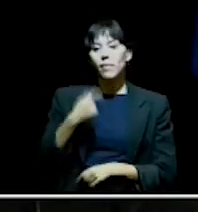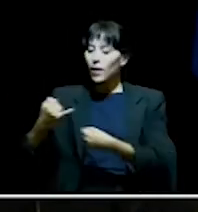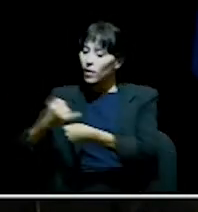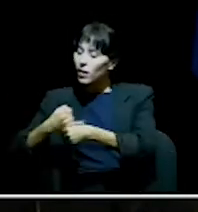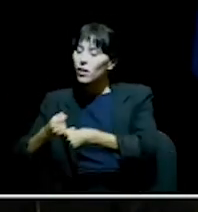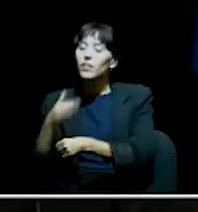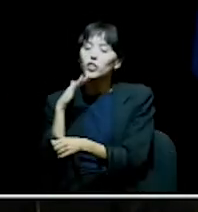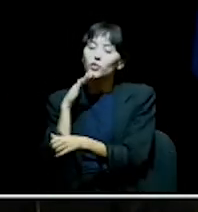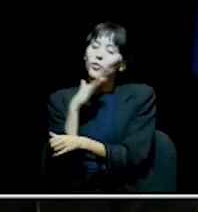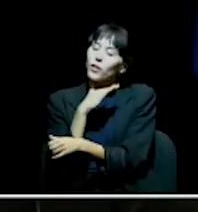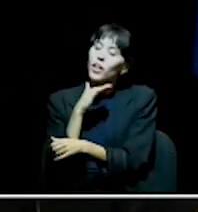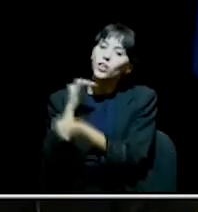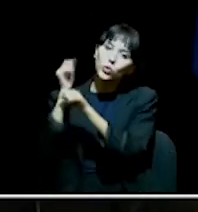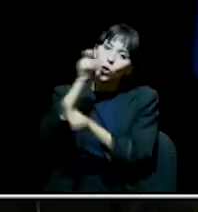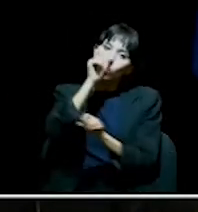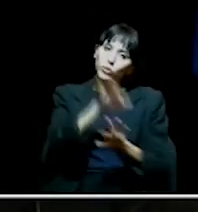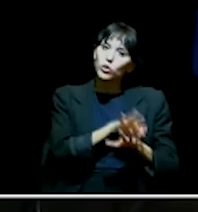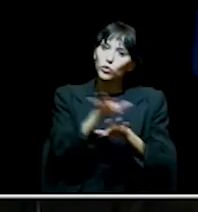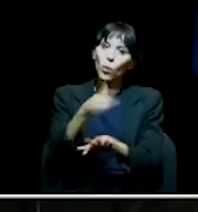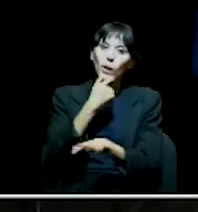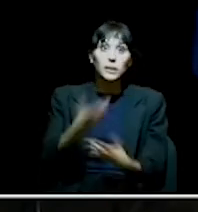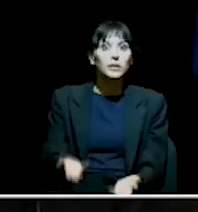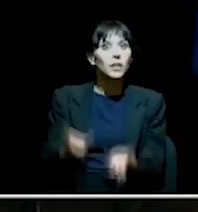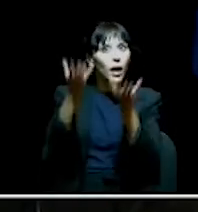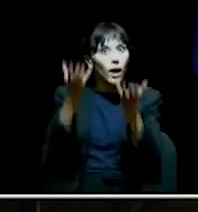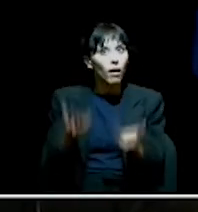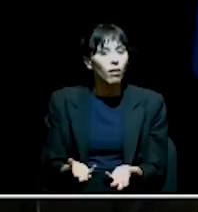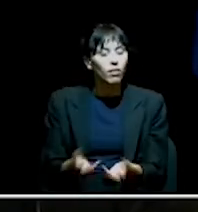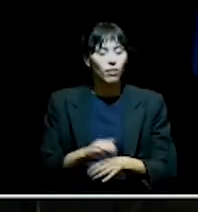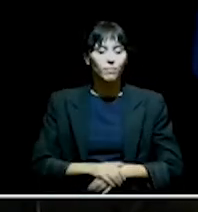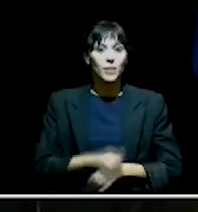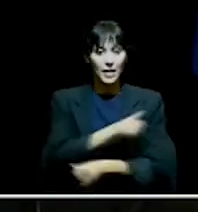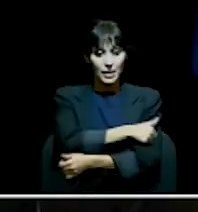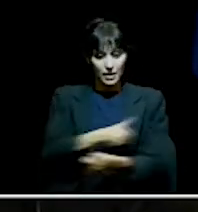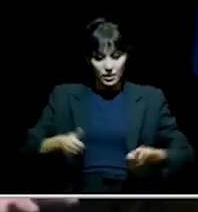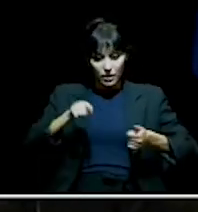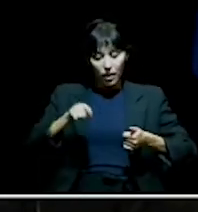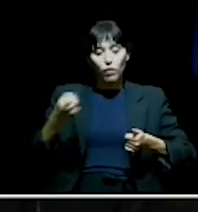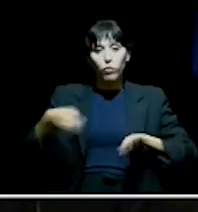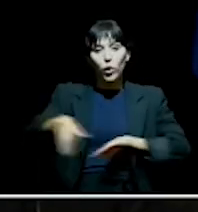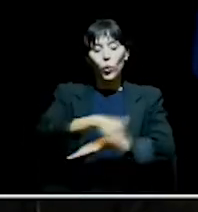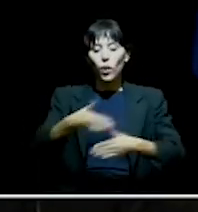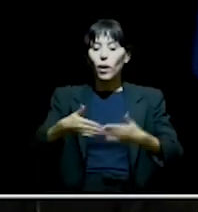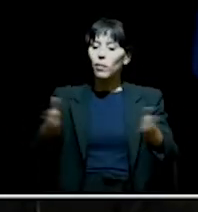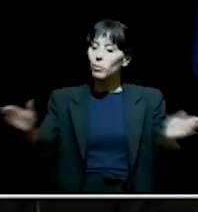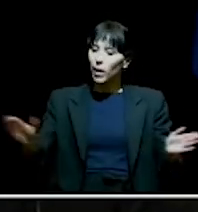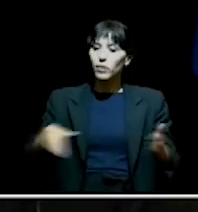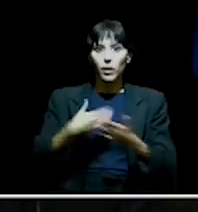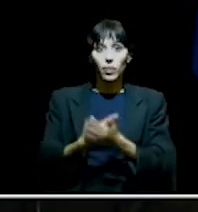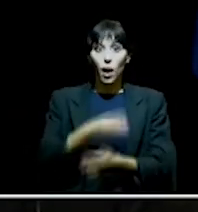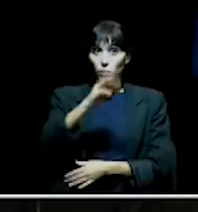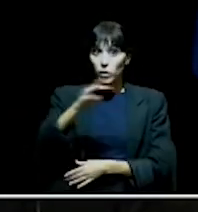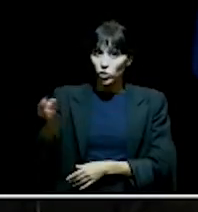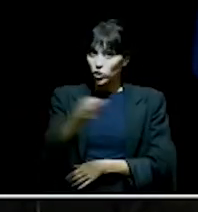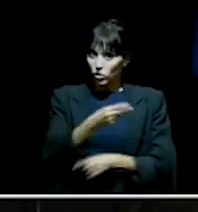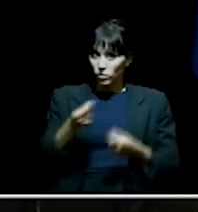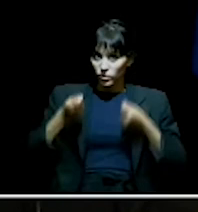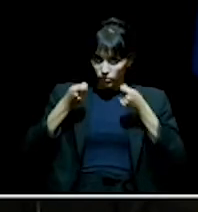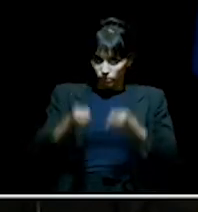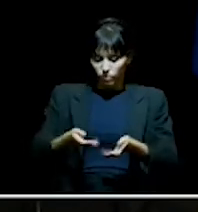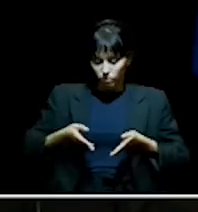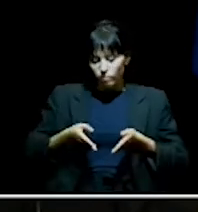frescura disponíveis para abrigar as pessoas nos dias de maior calor. E essa cidade tem aberto as ruas às pessoas, investido muitos milhões de euros